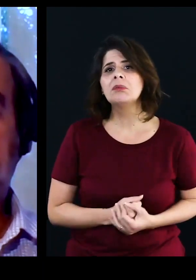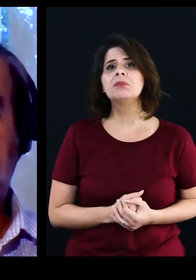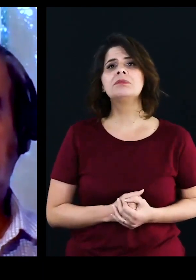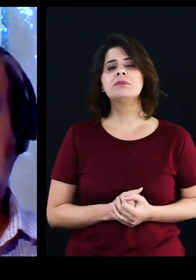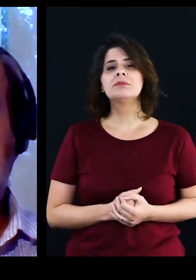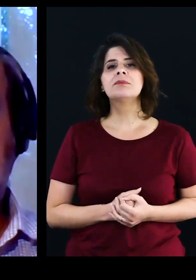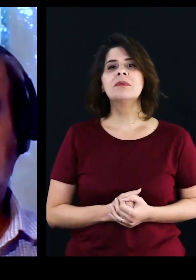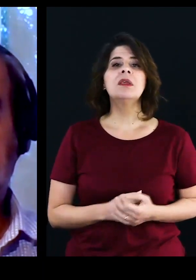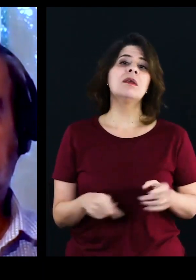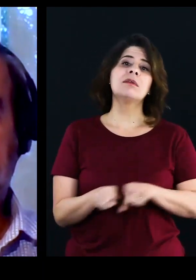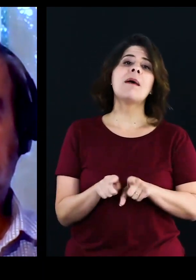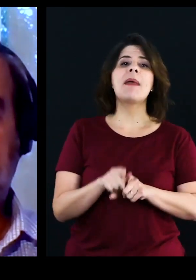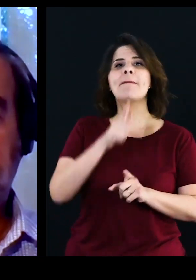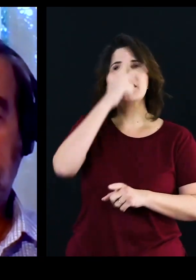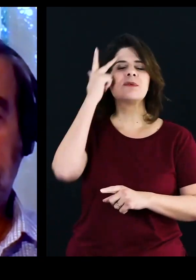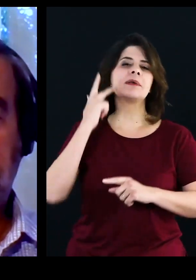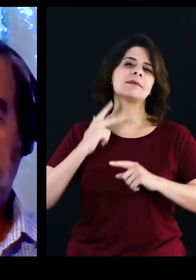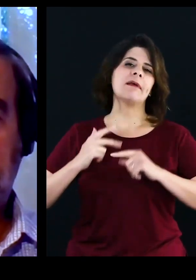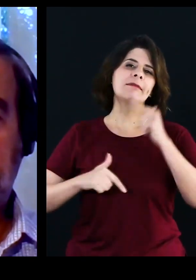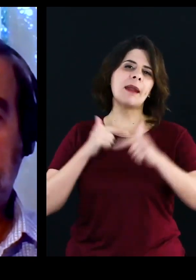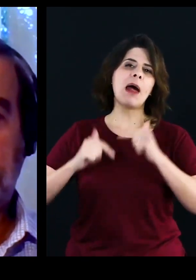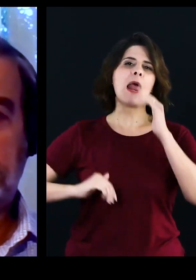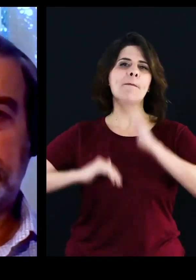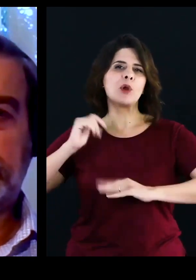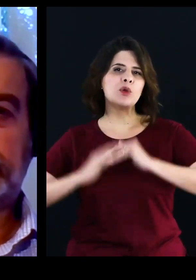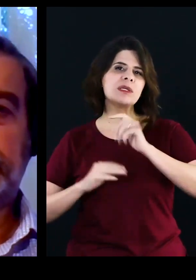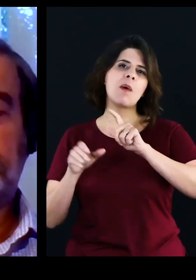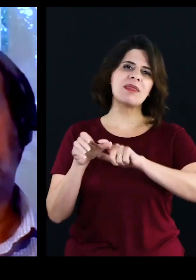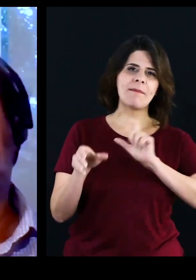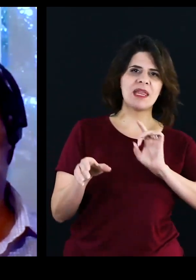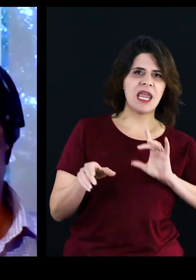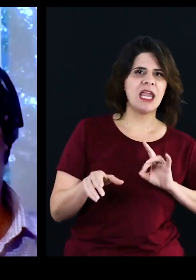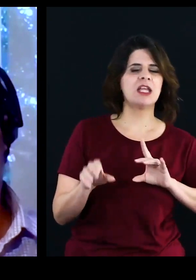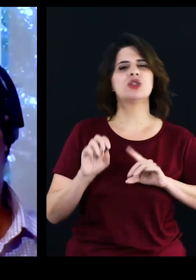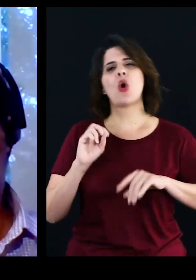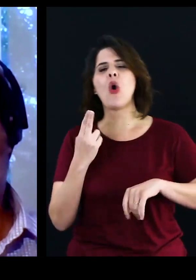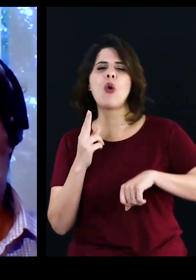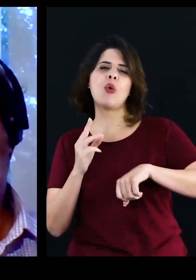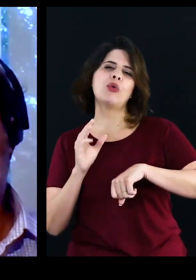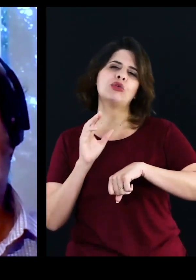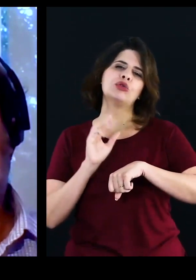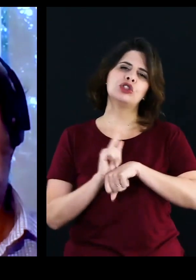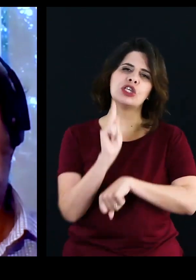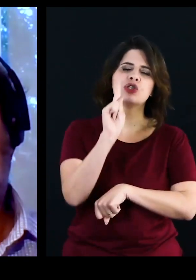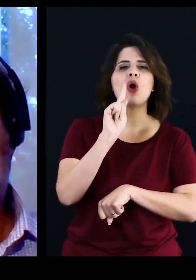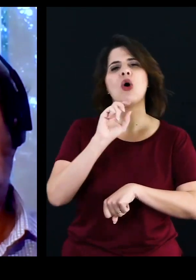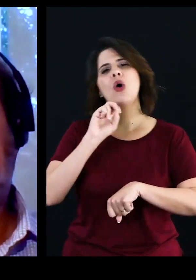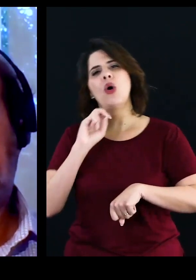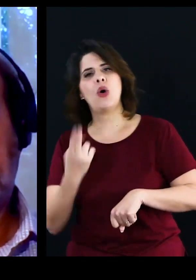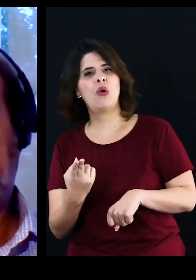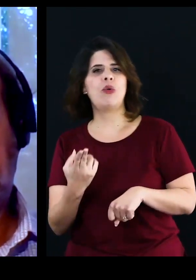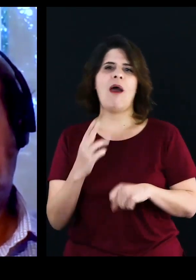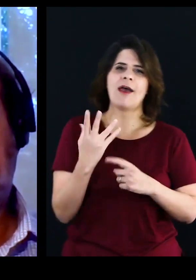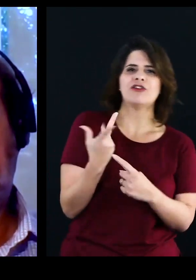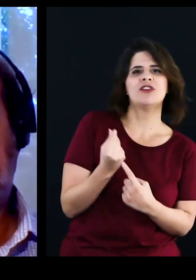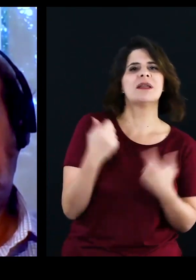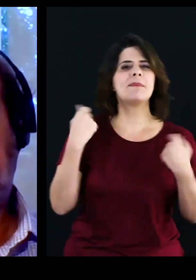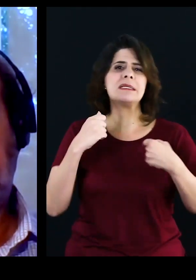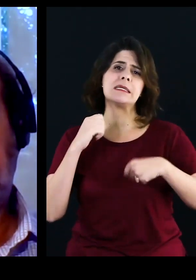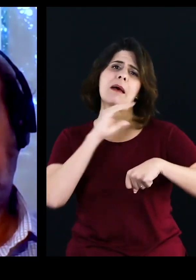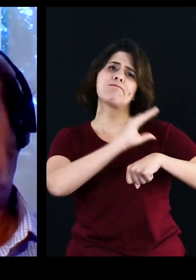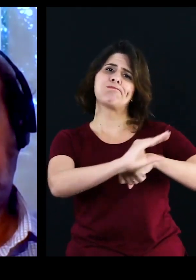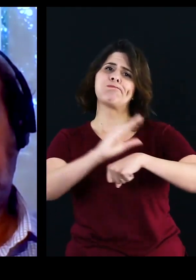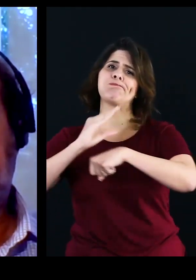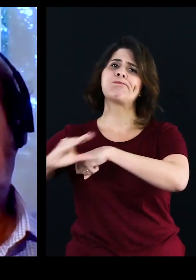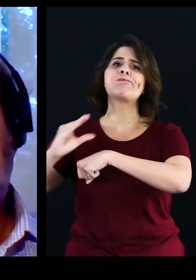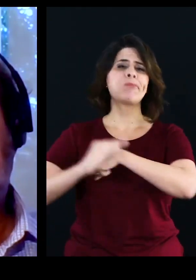independentes que nos acompanham, os gestores, os artistas, aqueles que precisam de patrocínio, e vocês são dois importantes patrocinadores da cultura, da